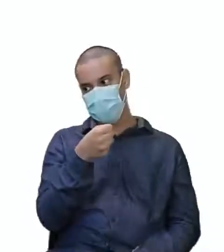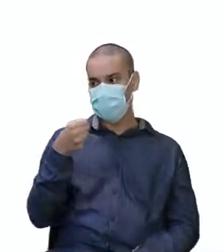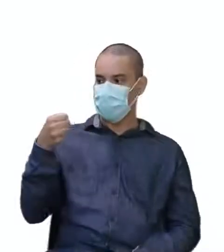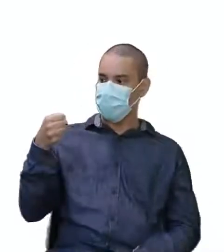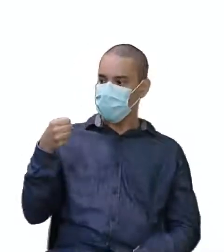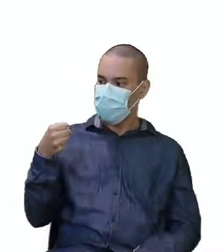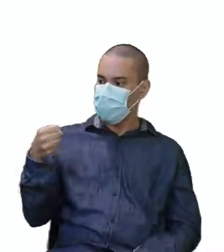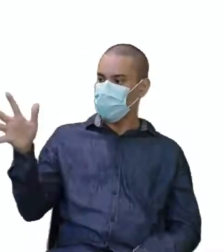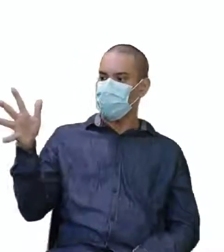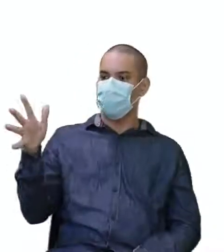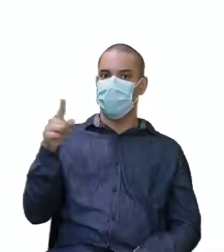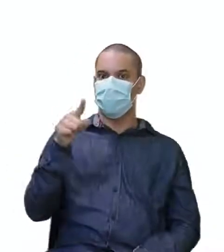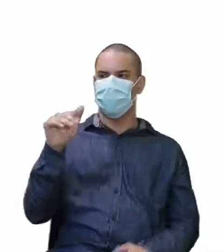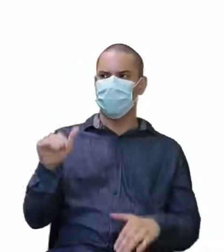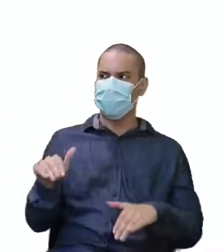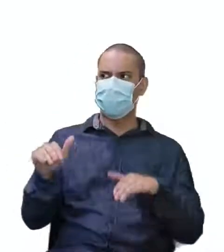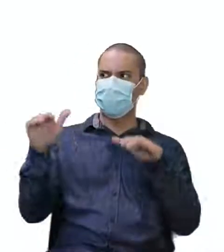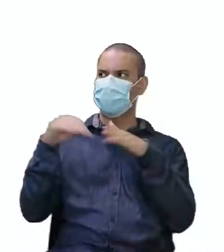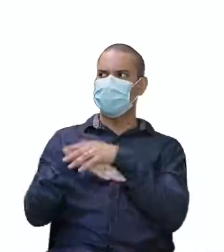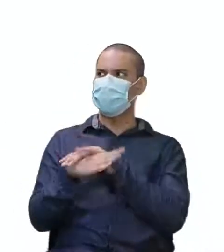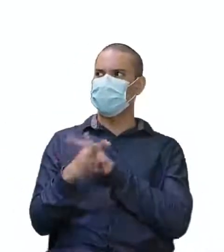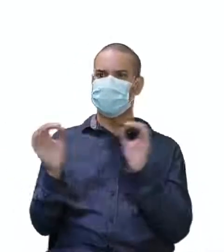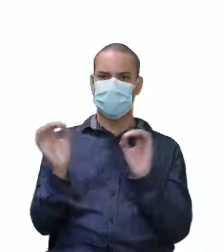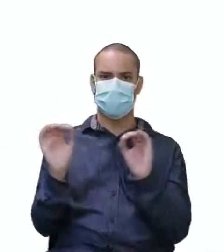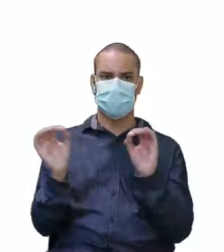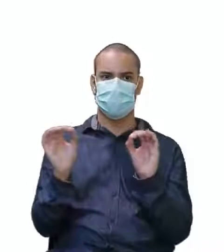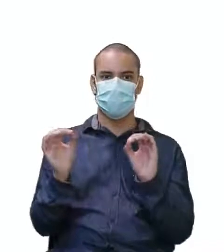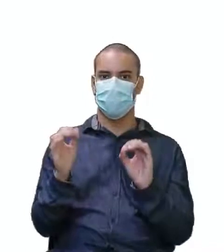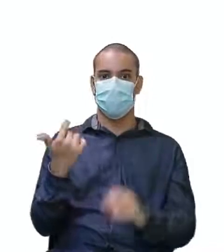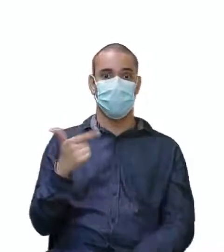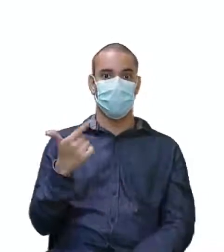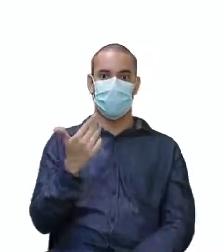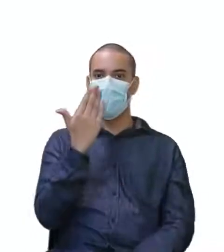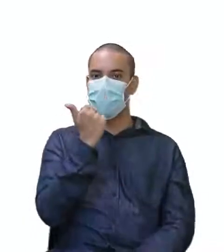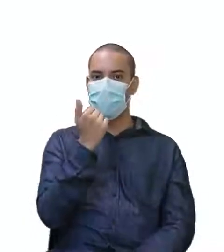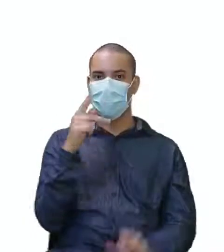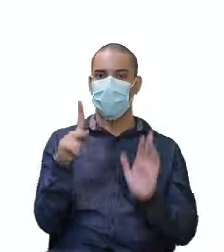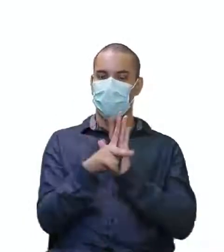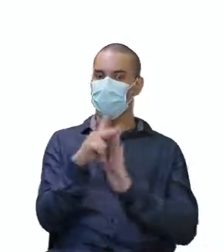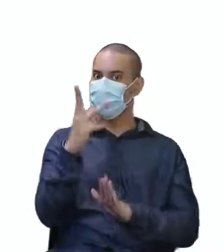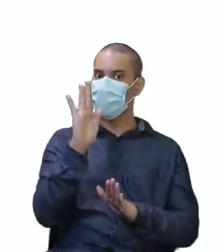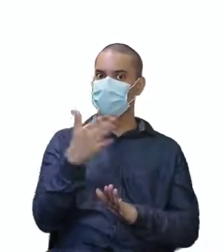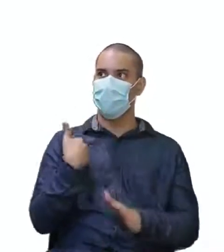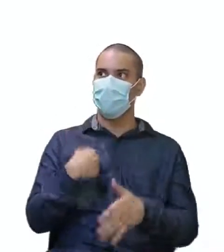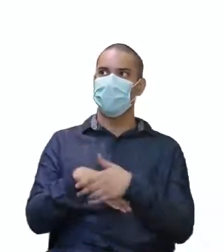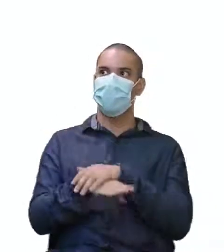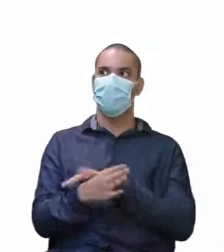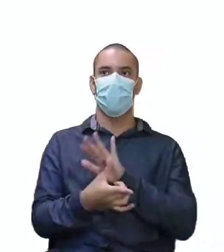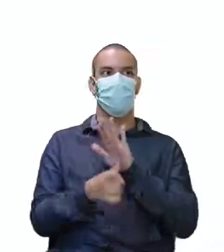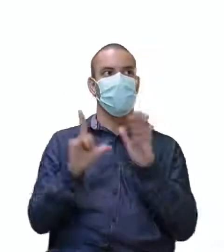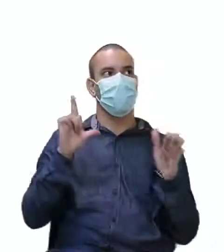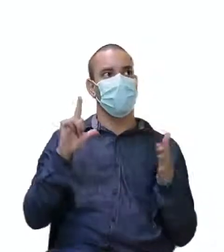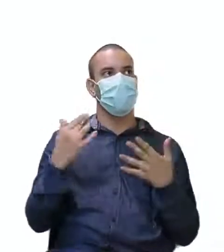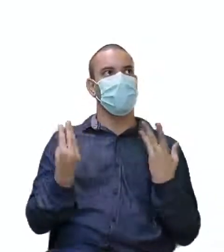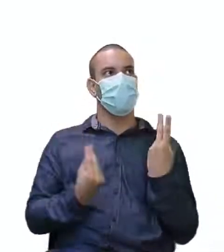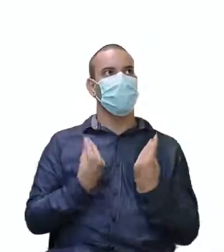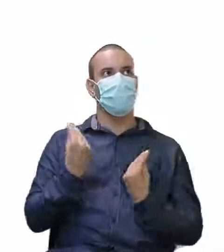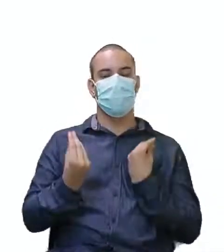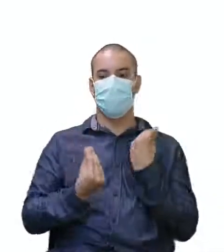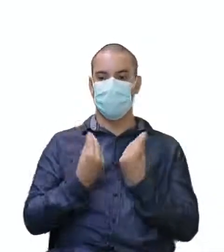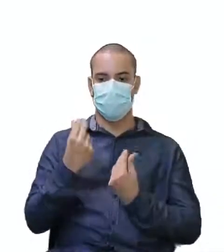está acostumado, você não cresceu ali. Não existe esse tipo de alimentação que você costuma ter. Então,